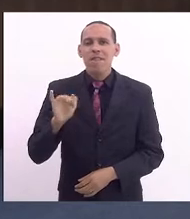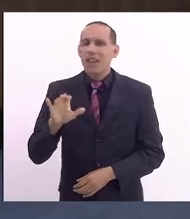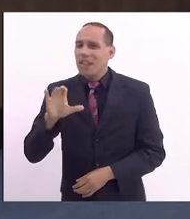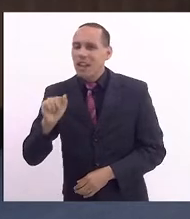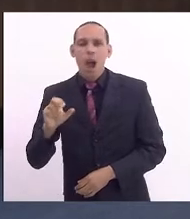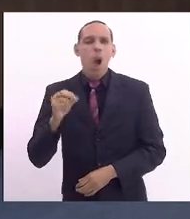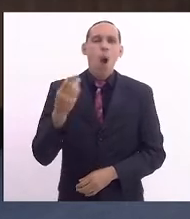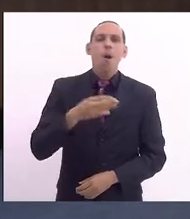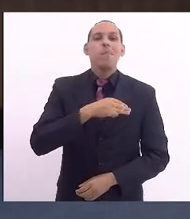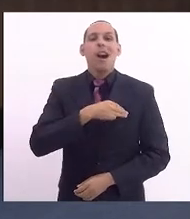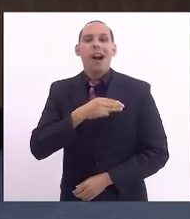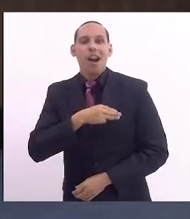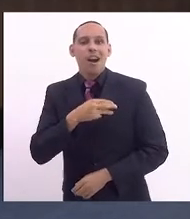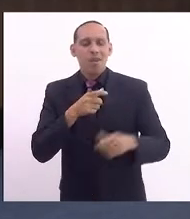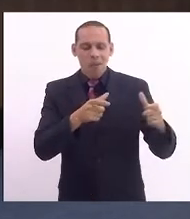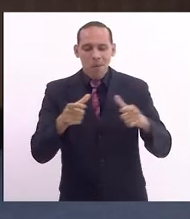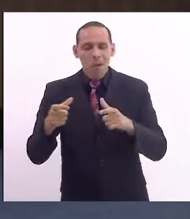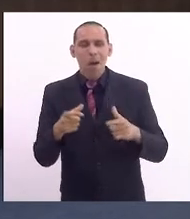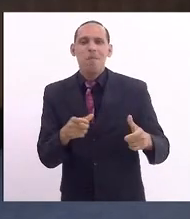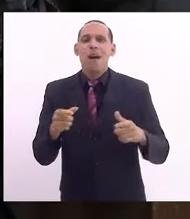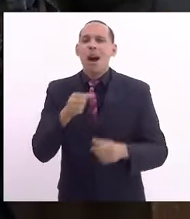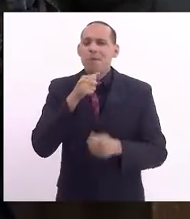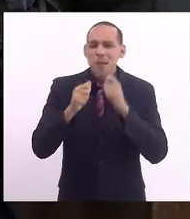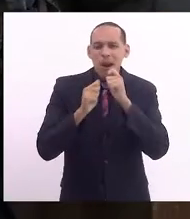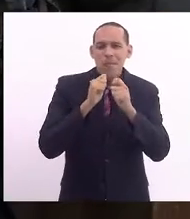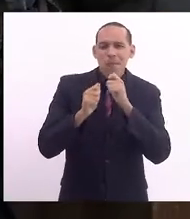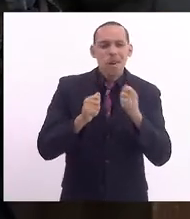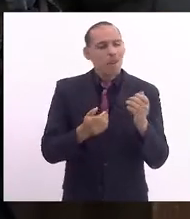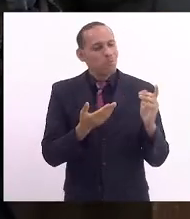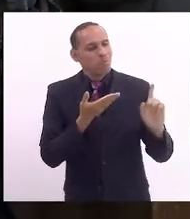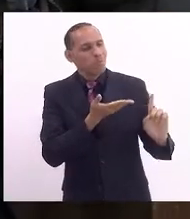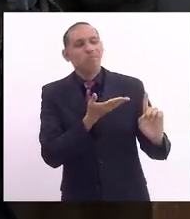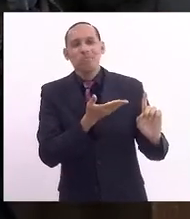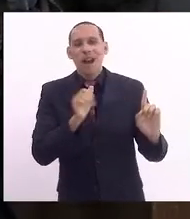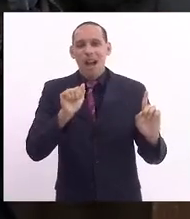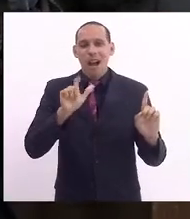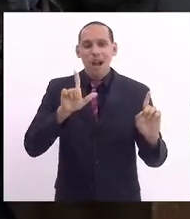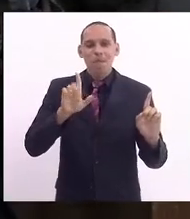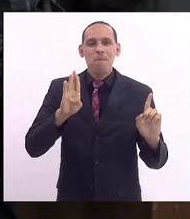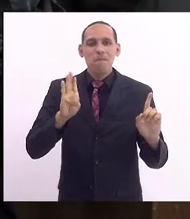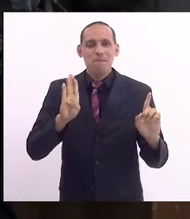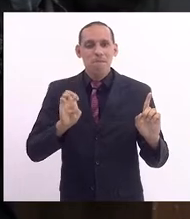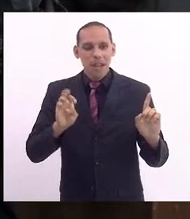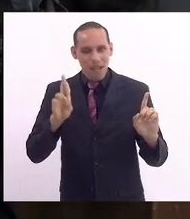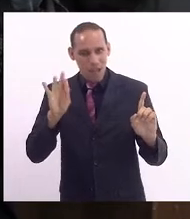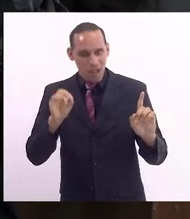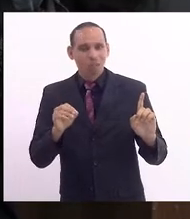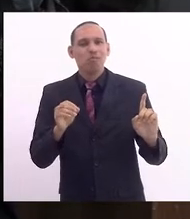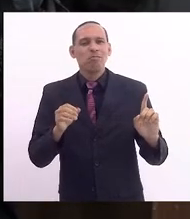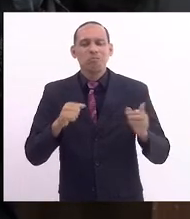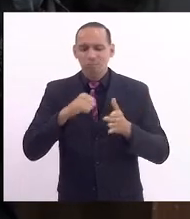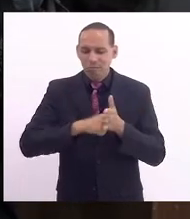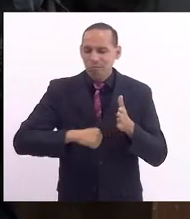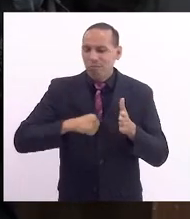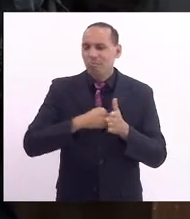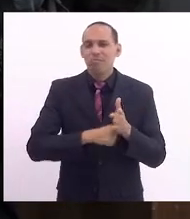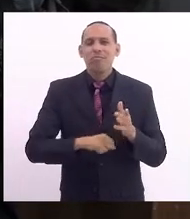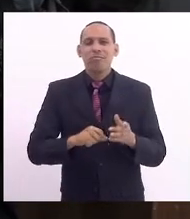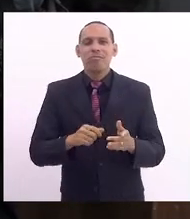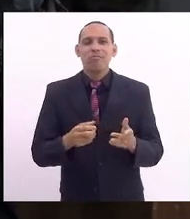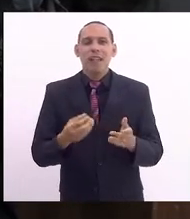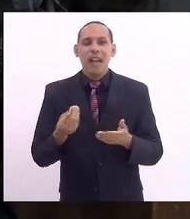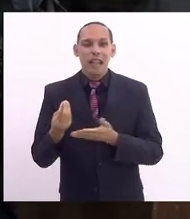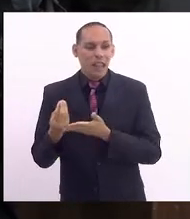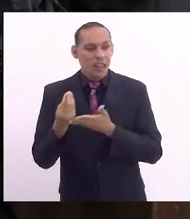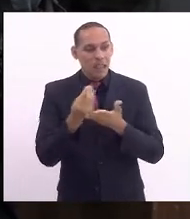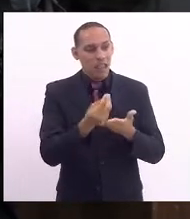Madureira, dando entrevistas. Seu Alberto é um guerreiro. Infelizmente, não poderemos entregar o